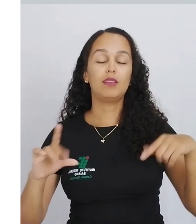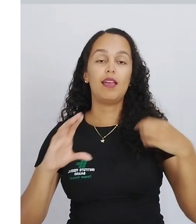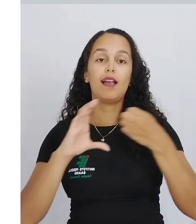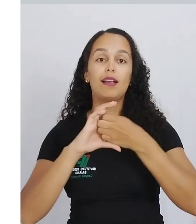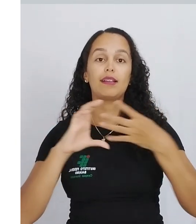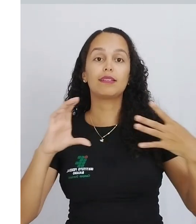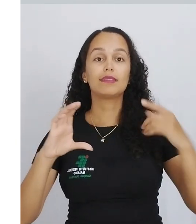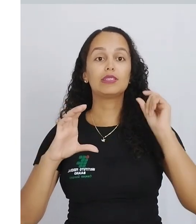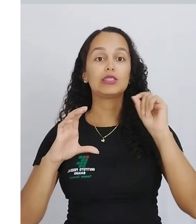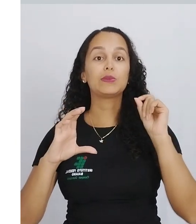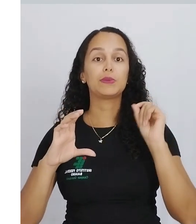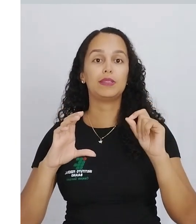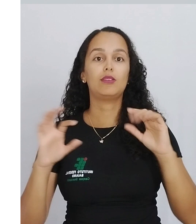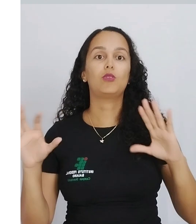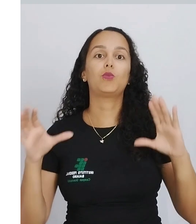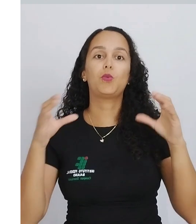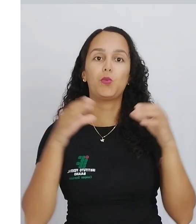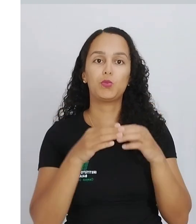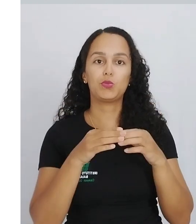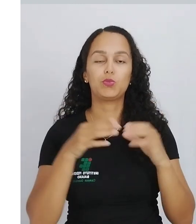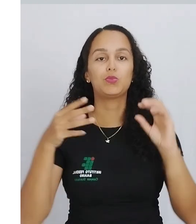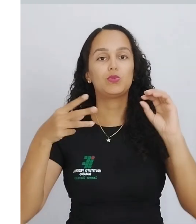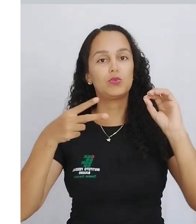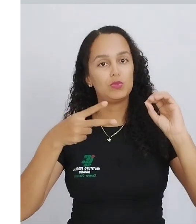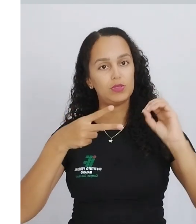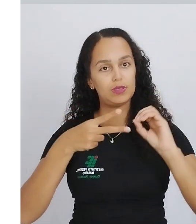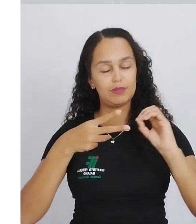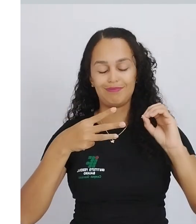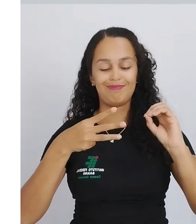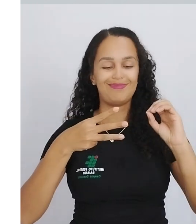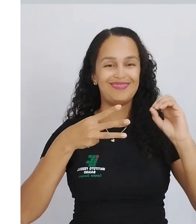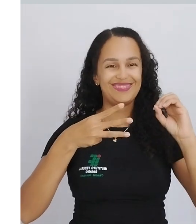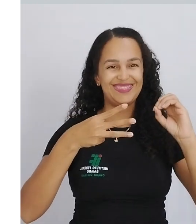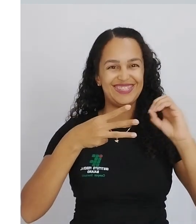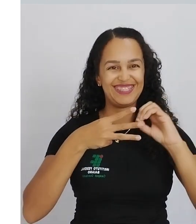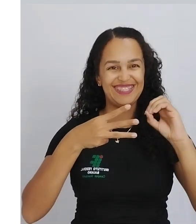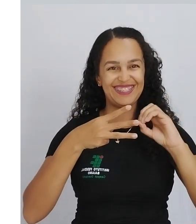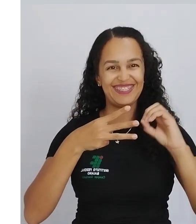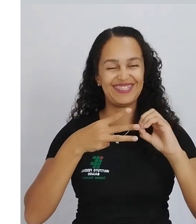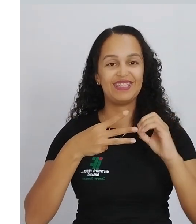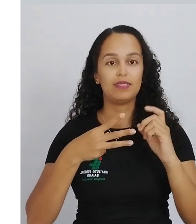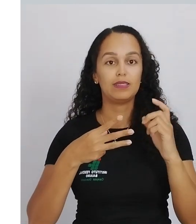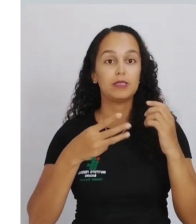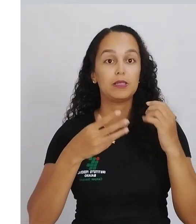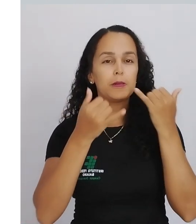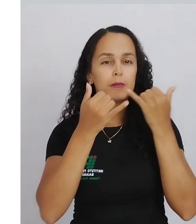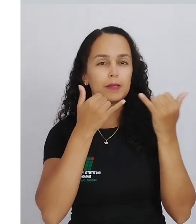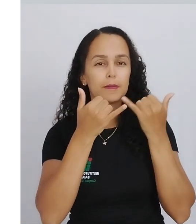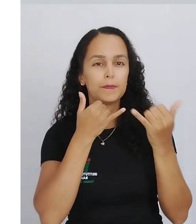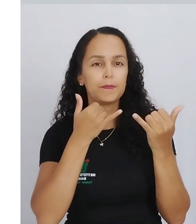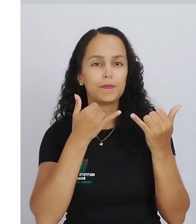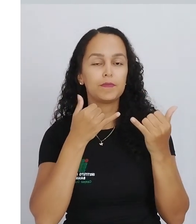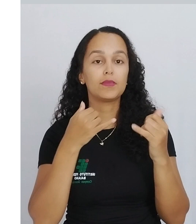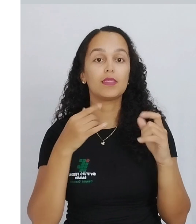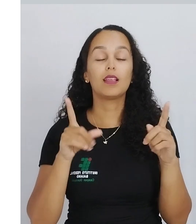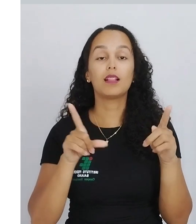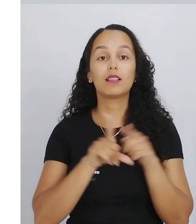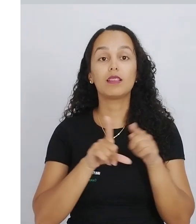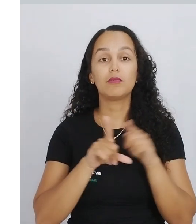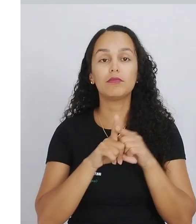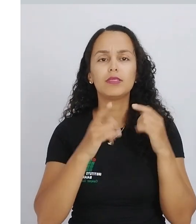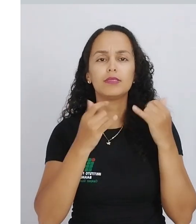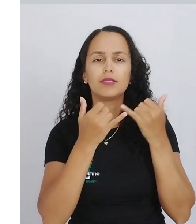que eles são um conjunto de células semelhantes, e além de semelhantes,